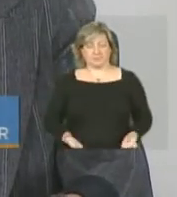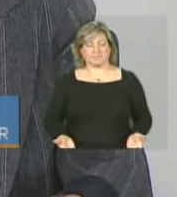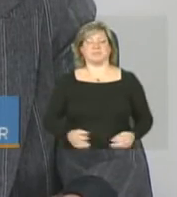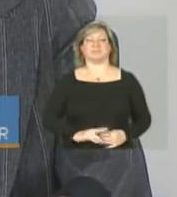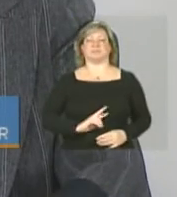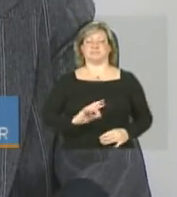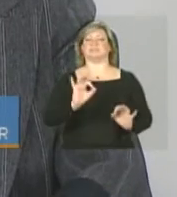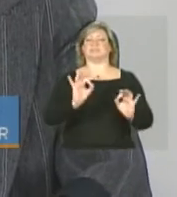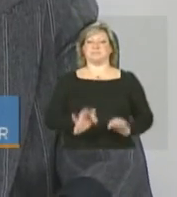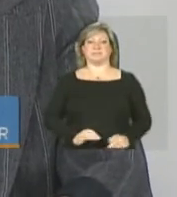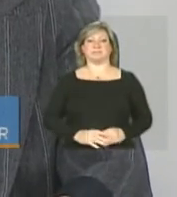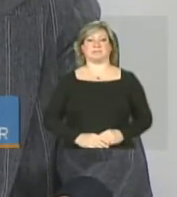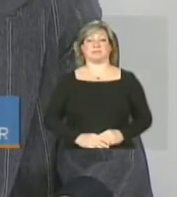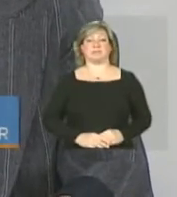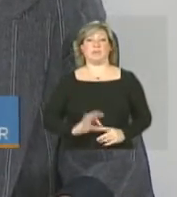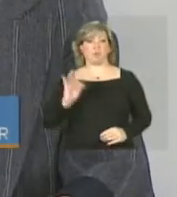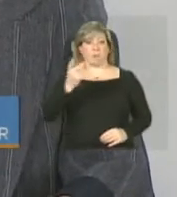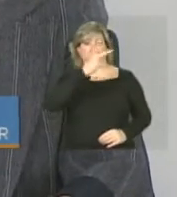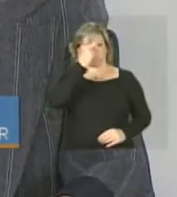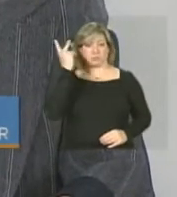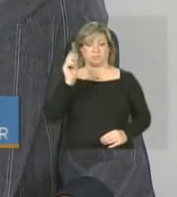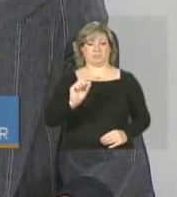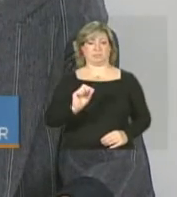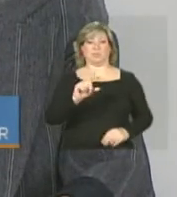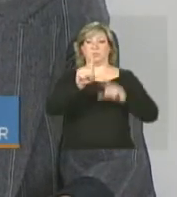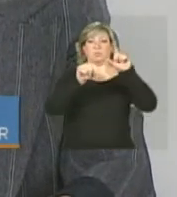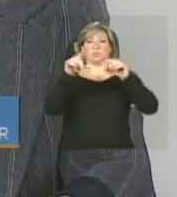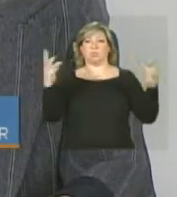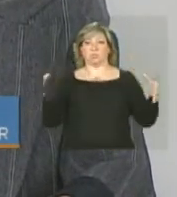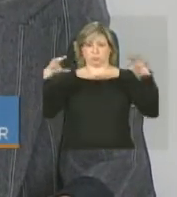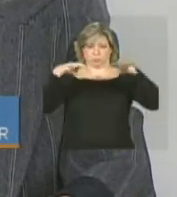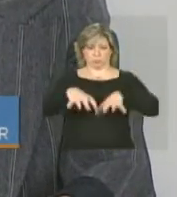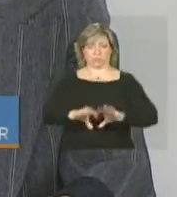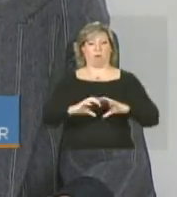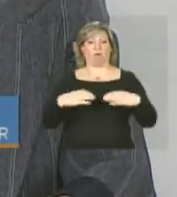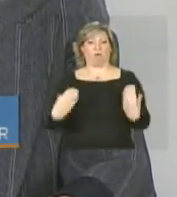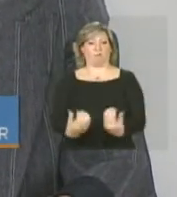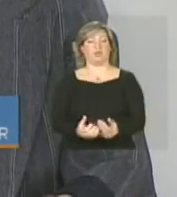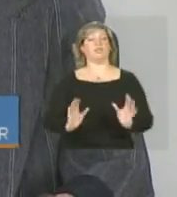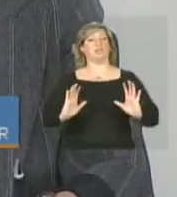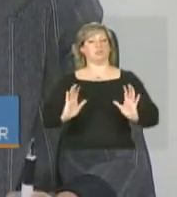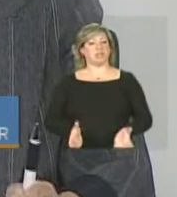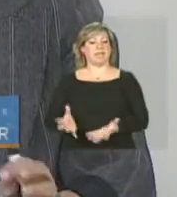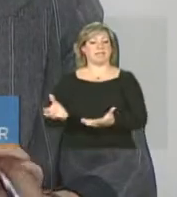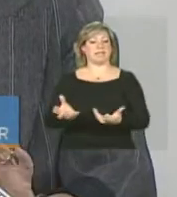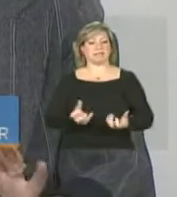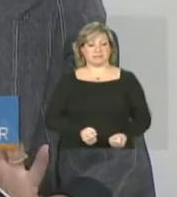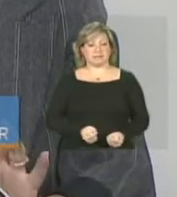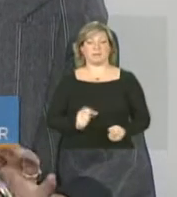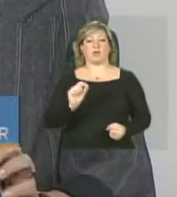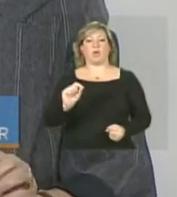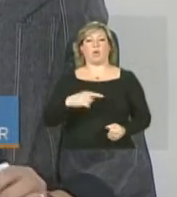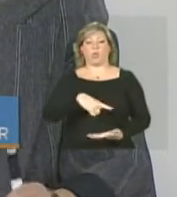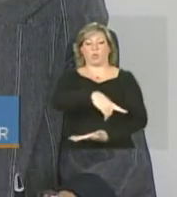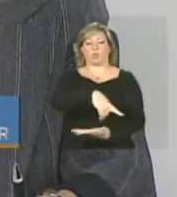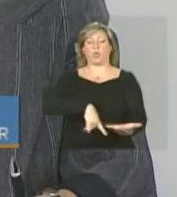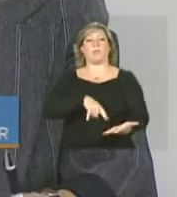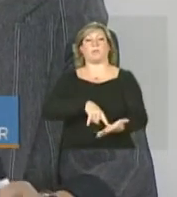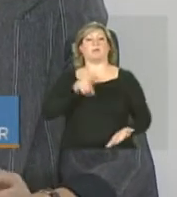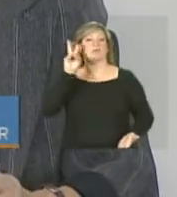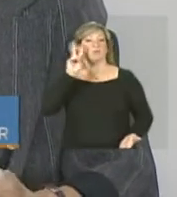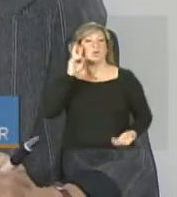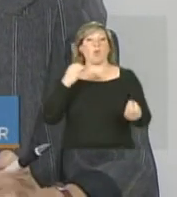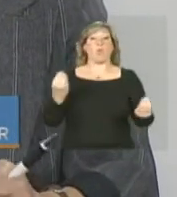e delegadas, eles já receberam, quando participaram de conferências municipais e estaduais, receberam um documento